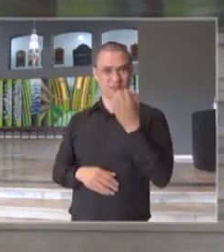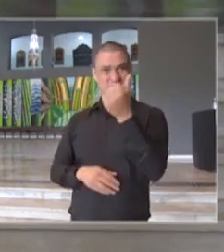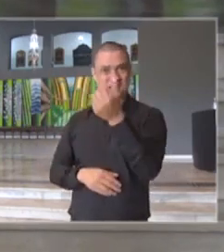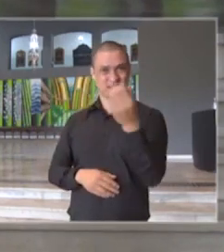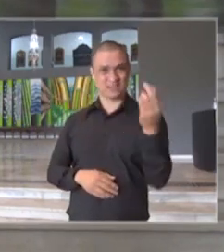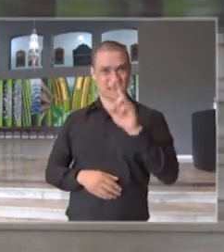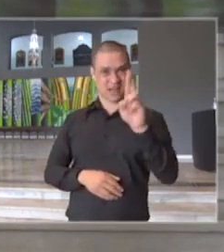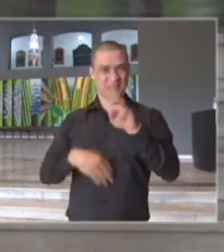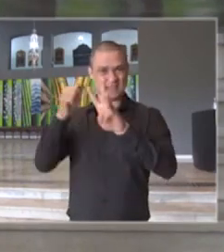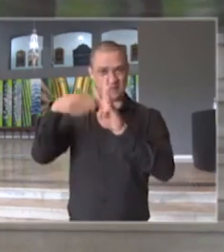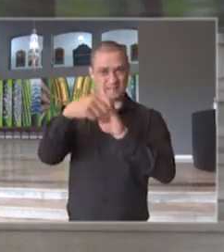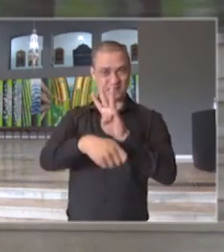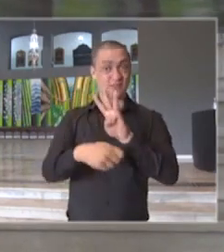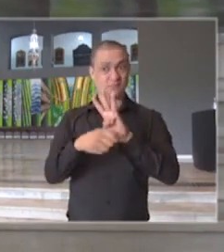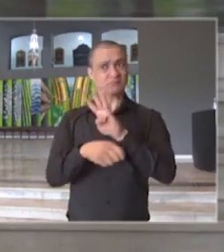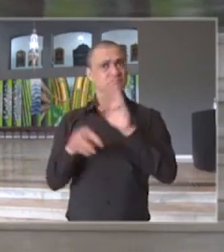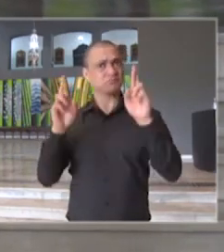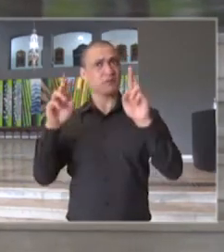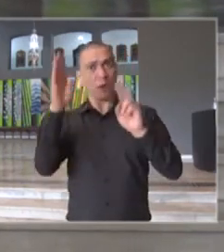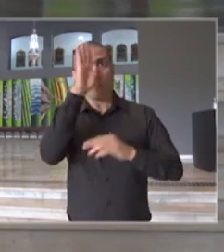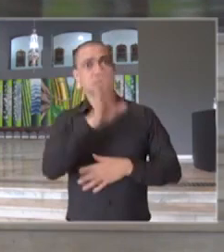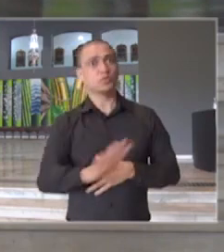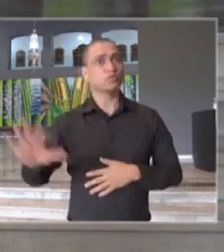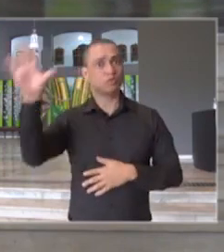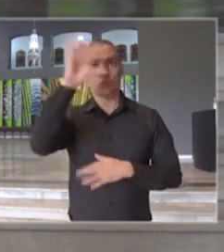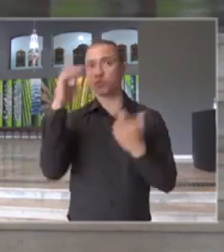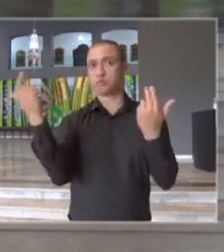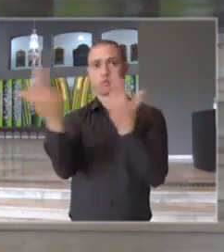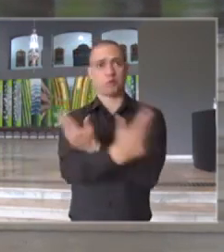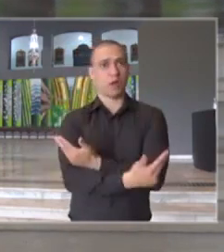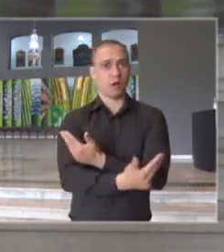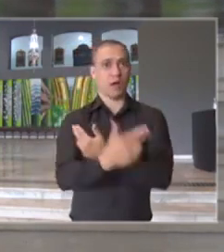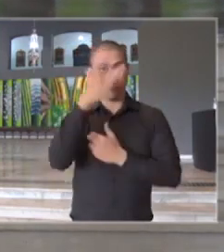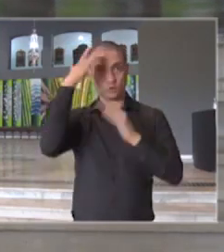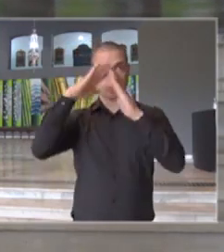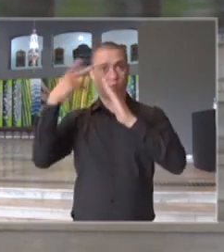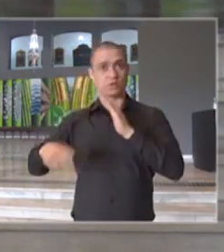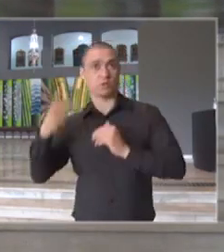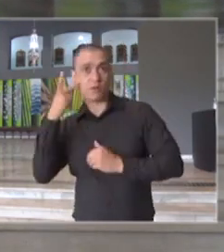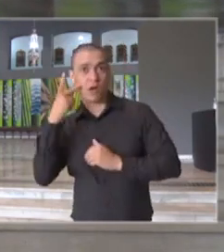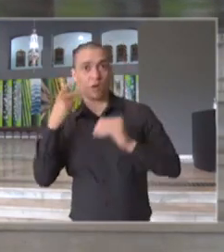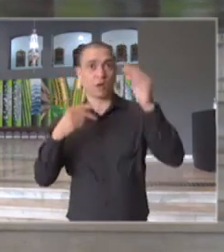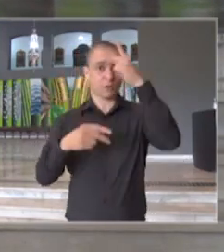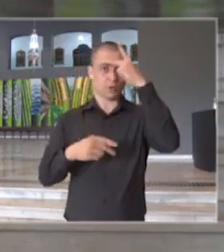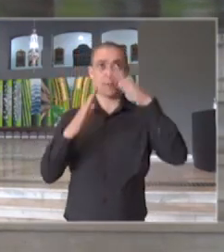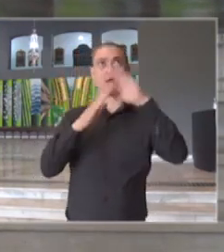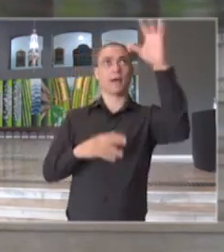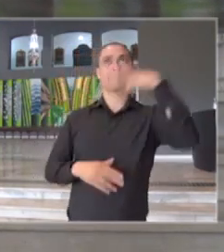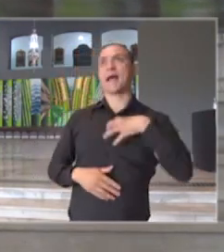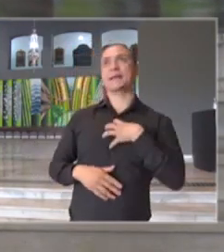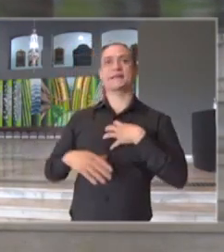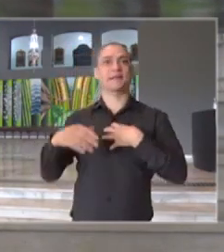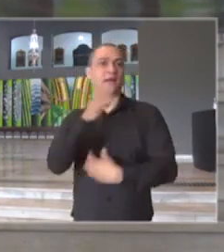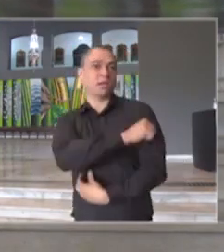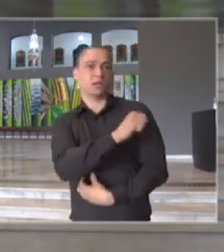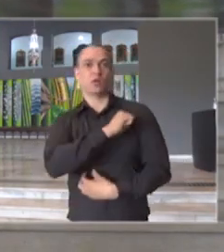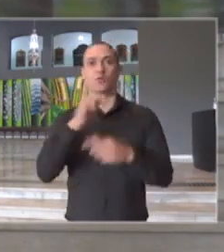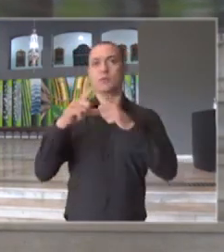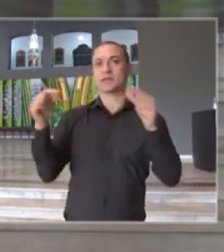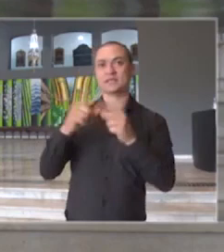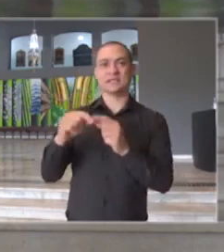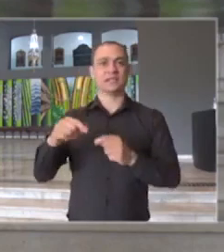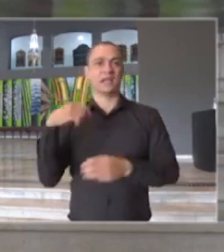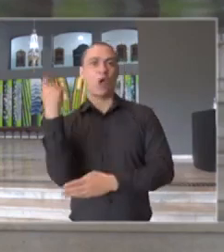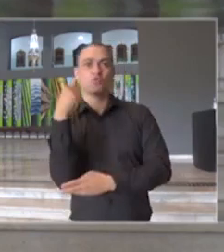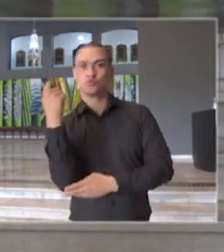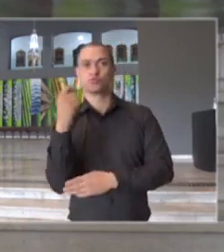E eu imagino que todos os brasileiros são iguais. Os brasileiros de São Paulo, os brasileiros da Bahia, do Rio, de Brasília, do Rio Grande